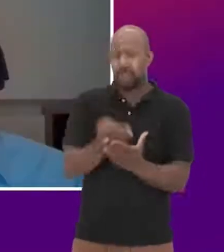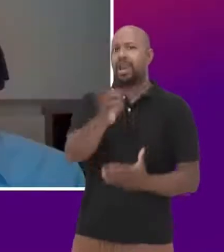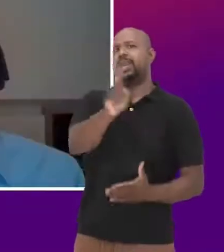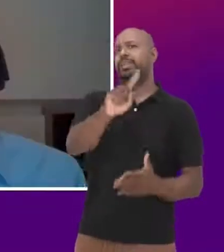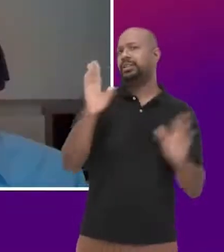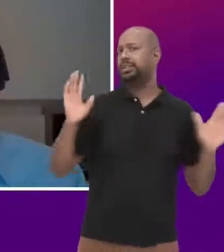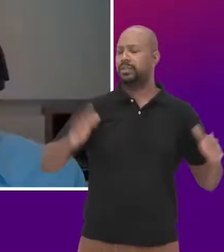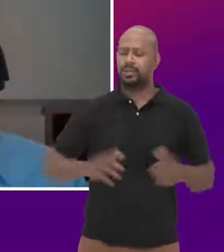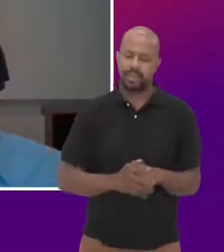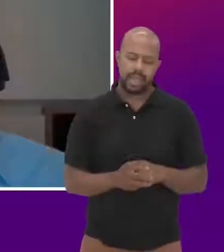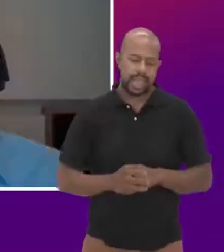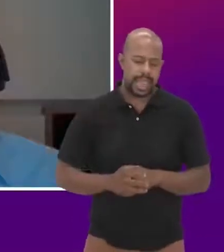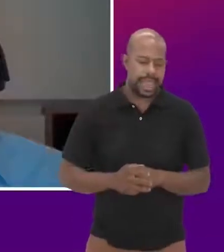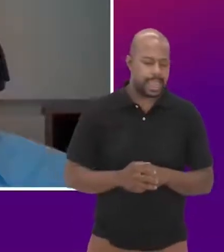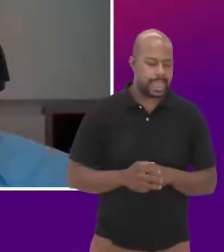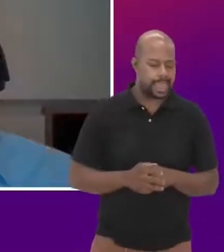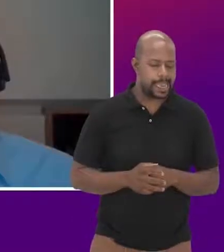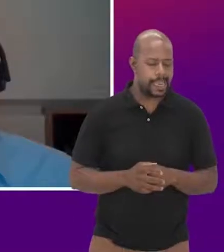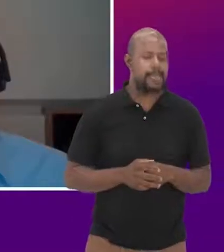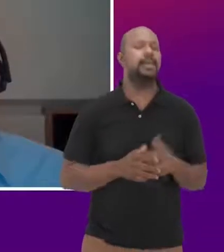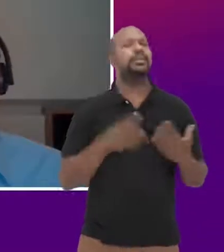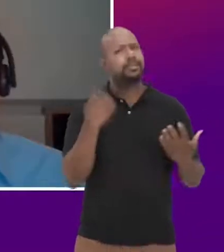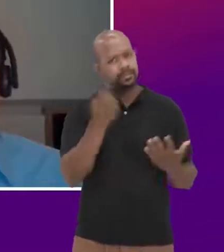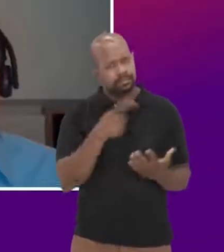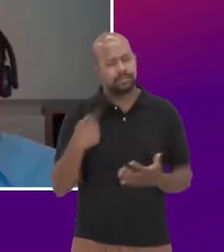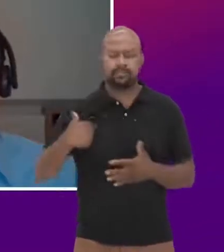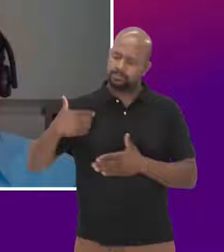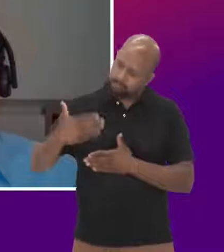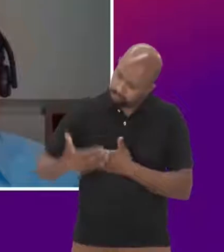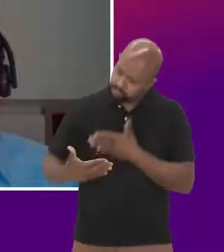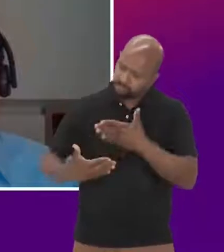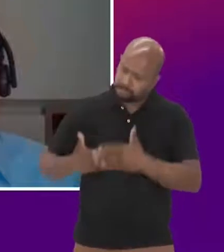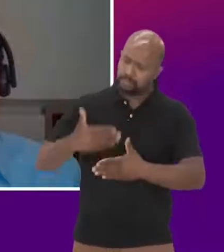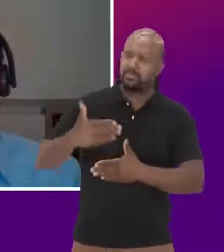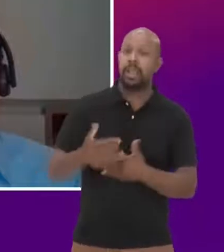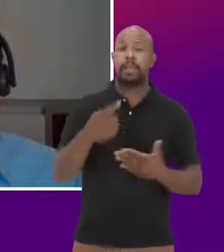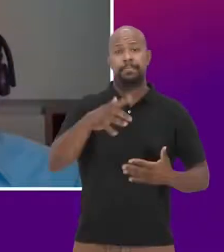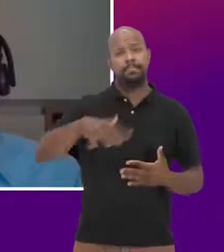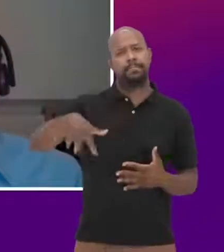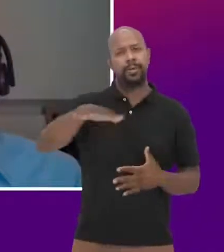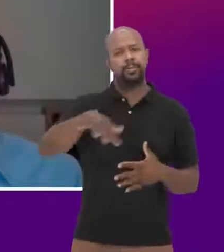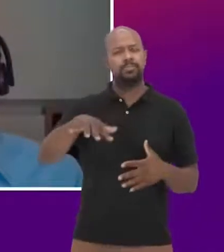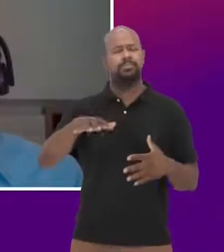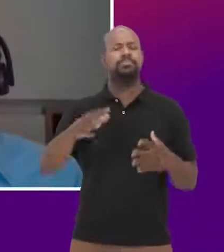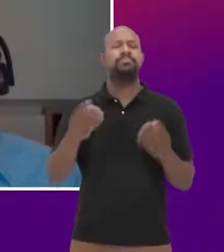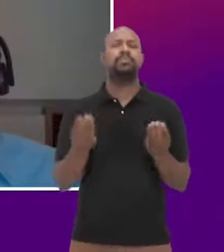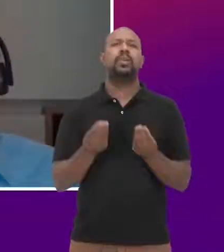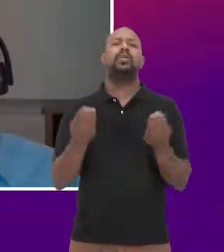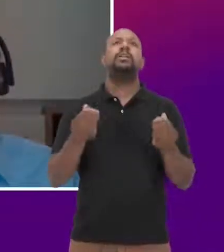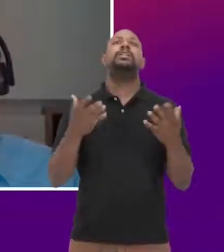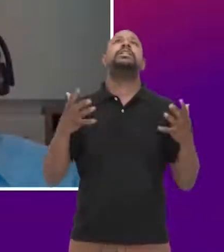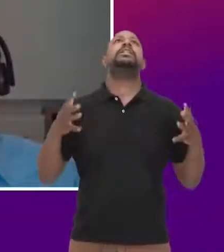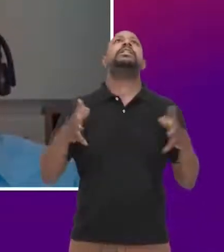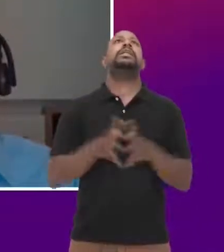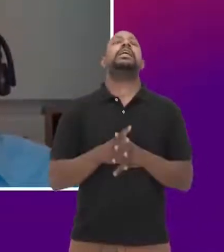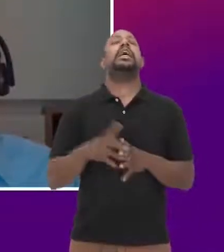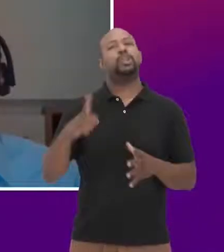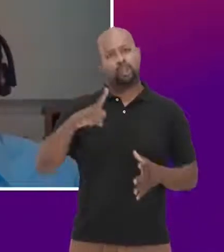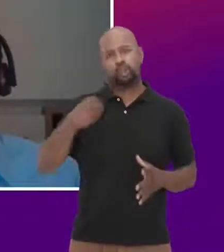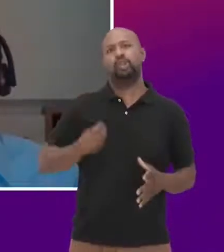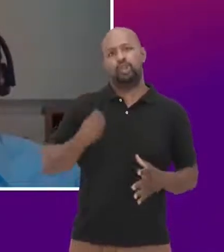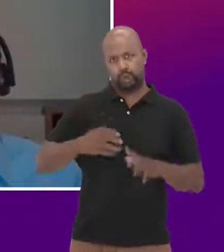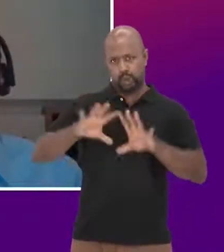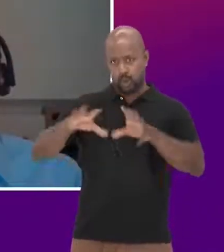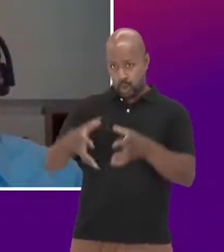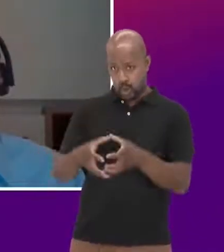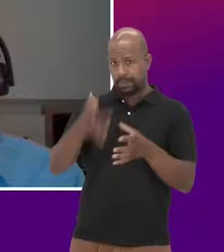mais. A gente vem caminhando também para um lugar onde existe um grupo